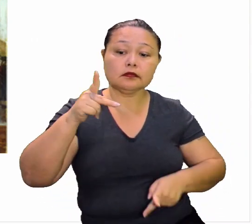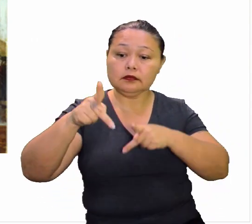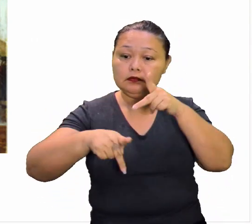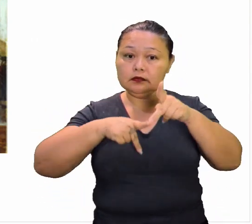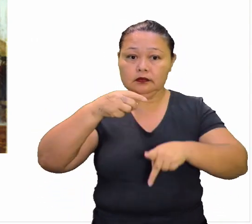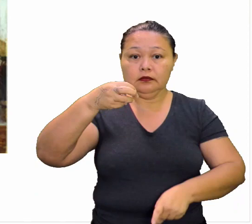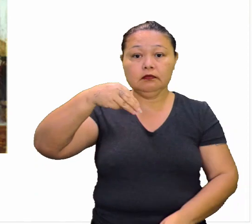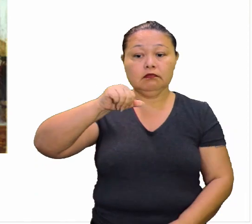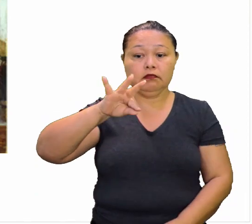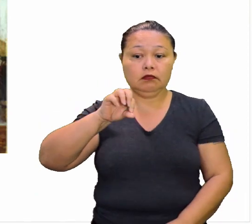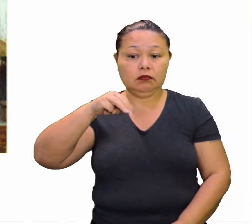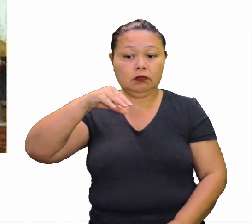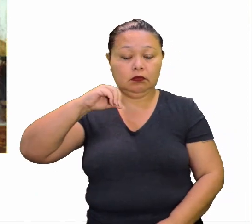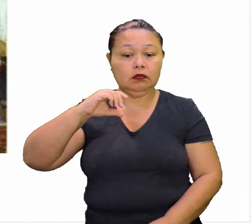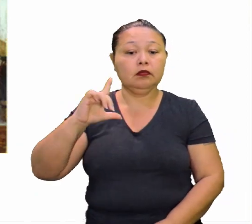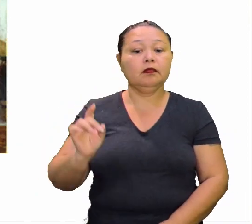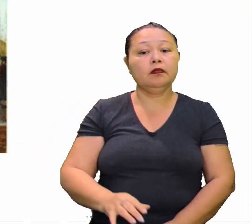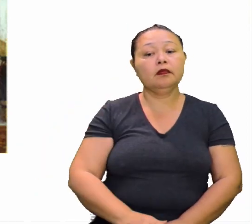povos mesopotâmicos.